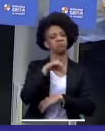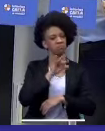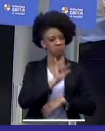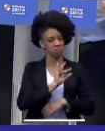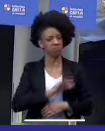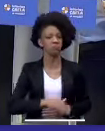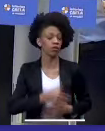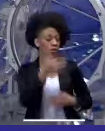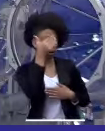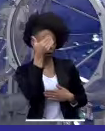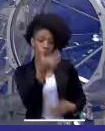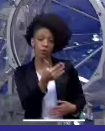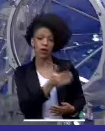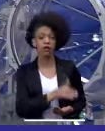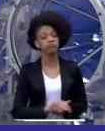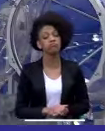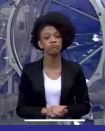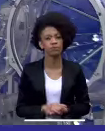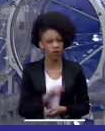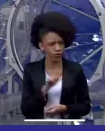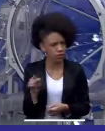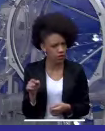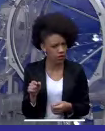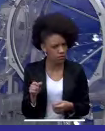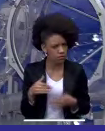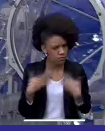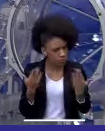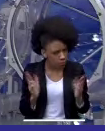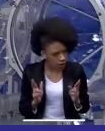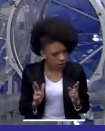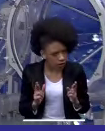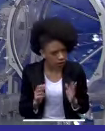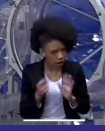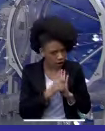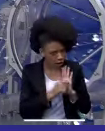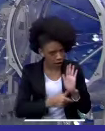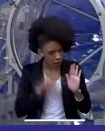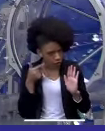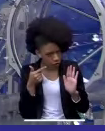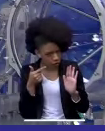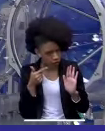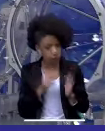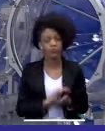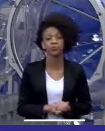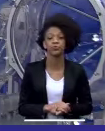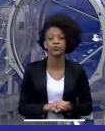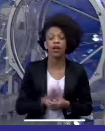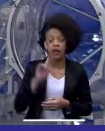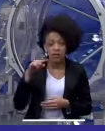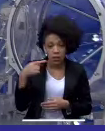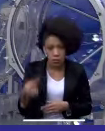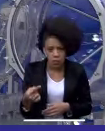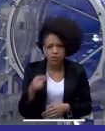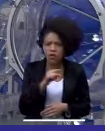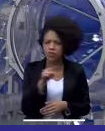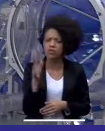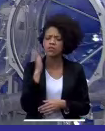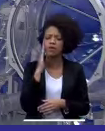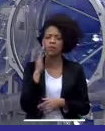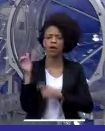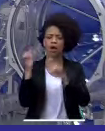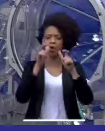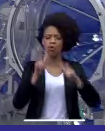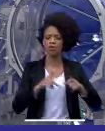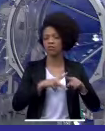sim com certeza obrigado era o que você esperava a sorte estava na sua posta logo após a apuração que você poderá